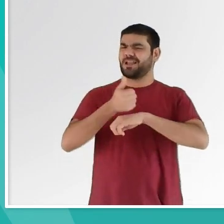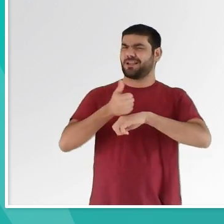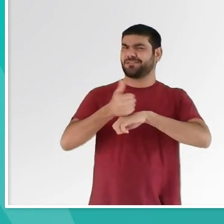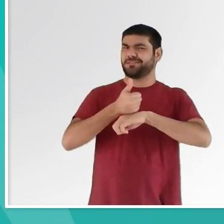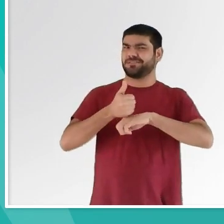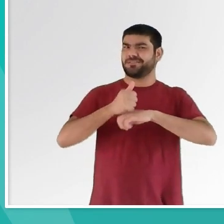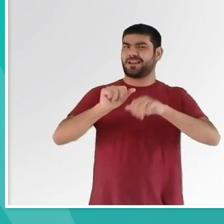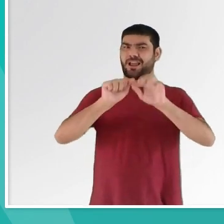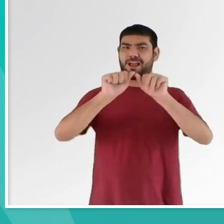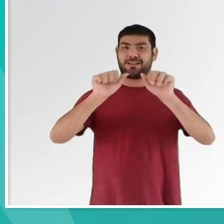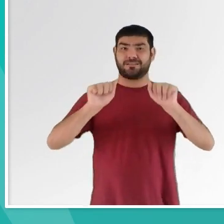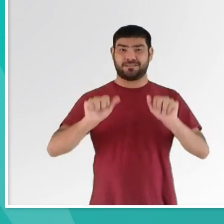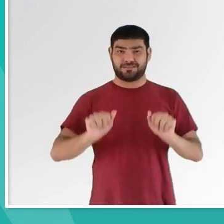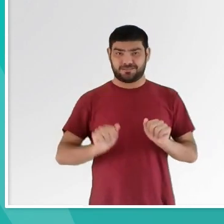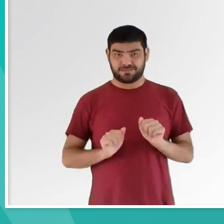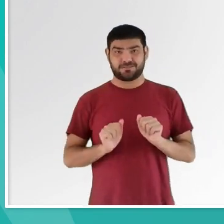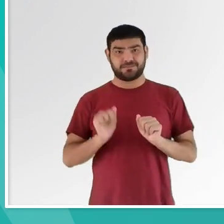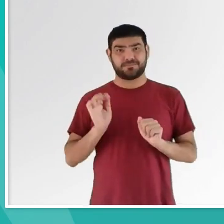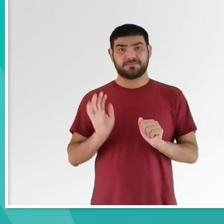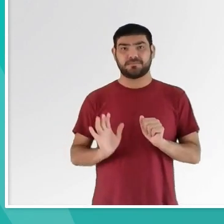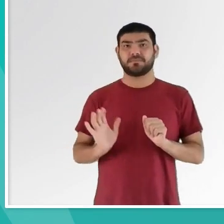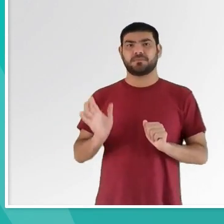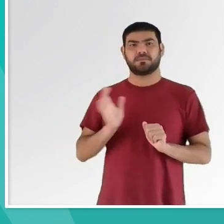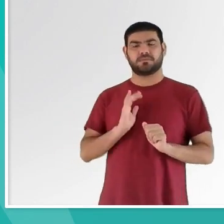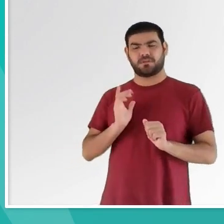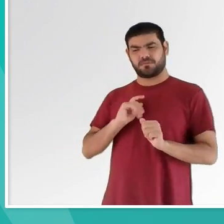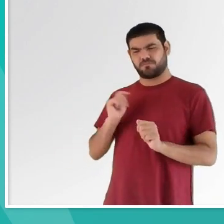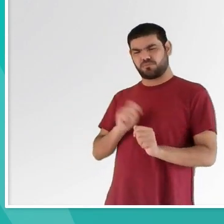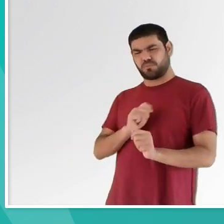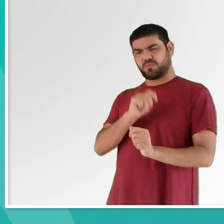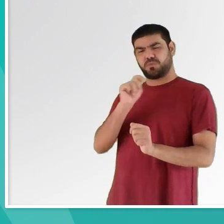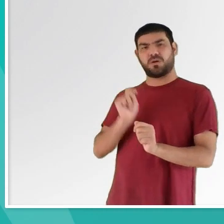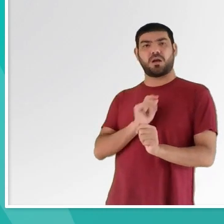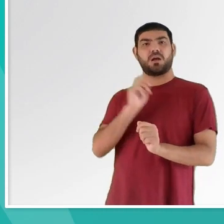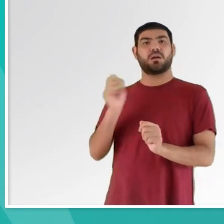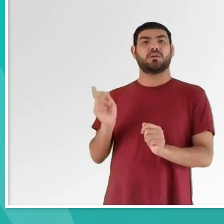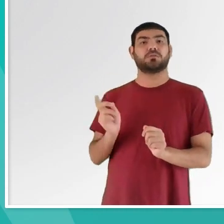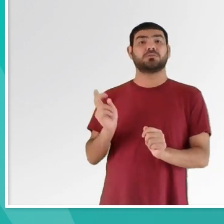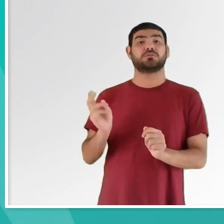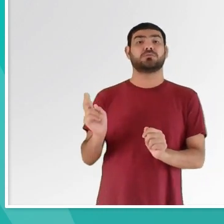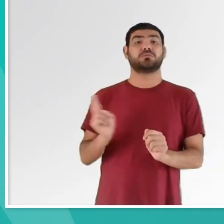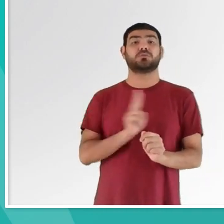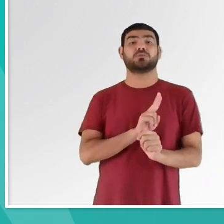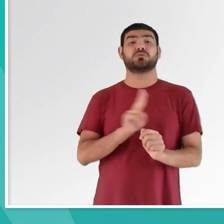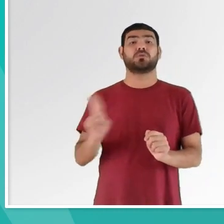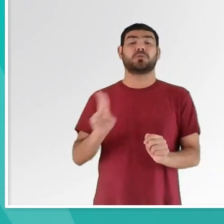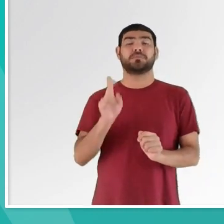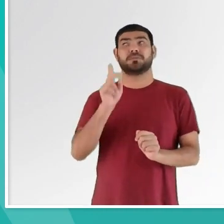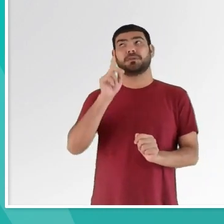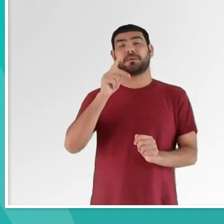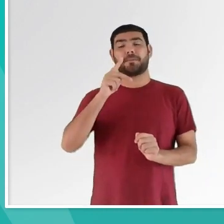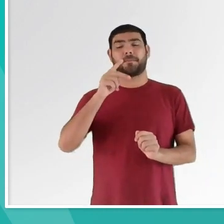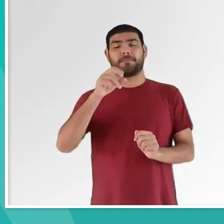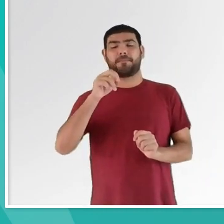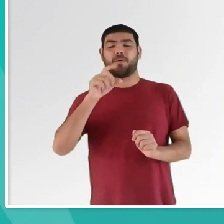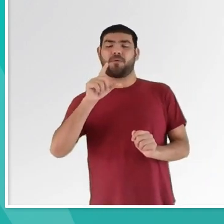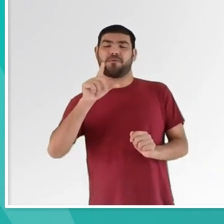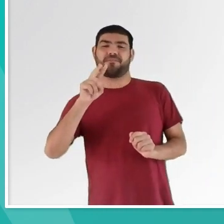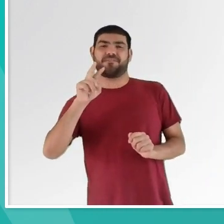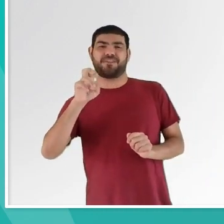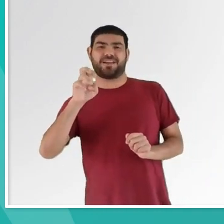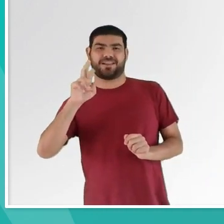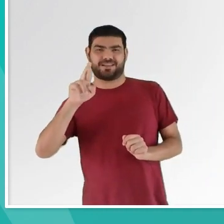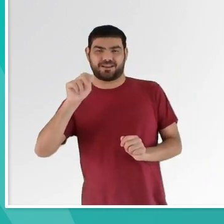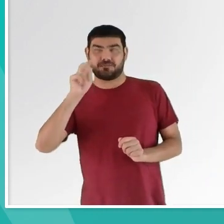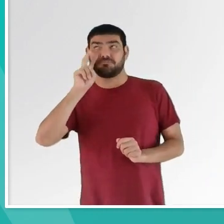arte, ela teve um nome que foi chamada de arte povera. Então, a arte povera, gente, é o